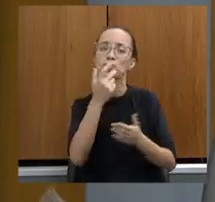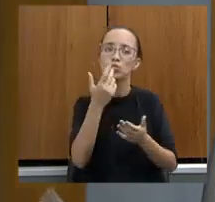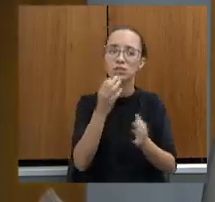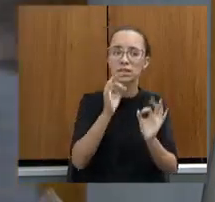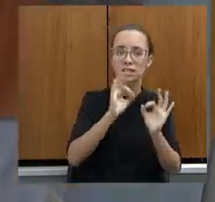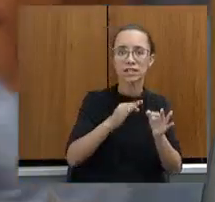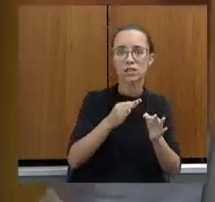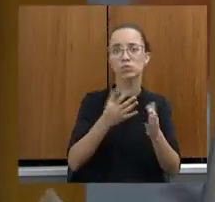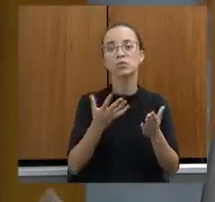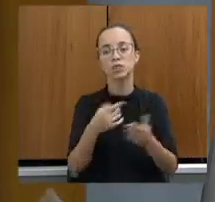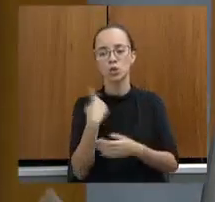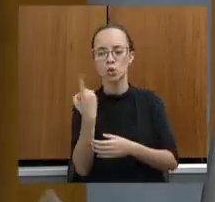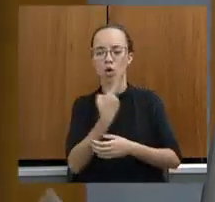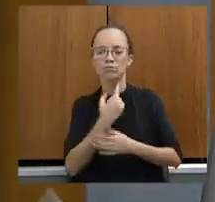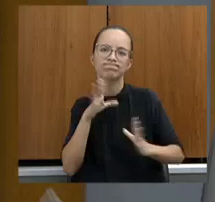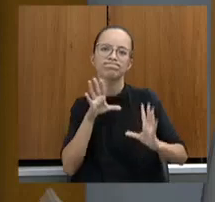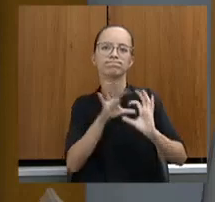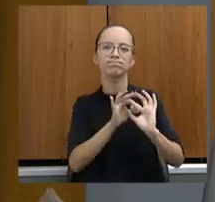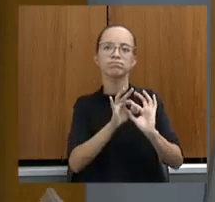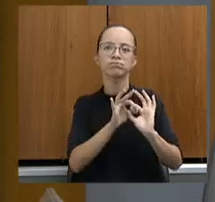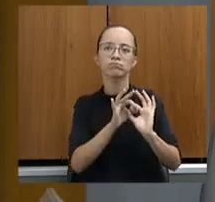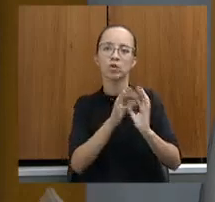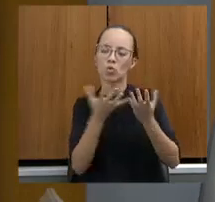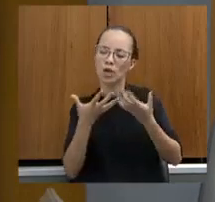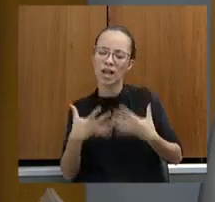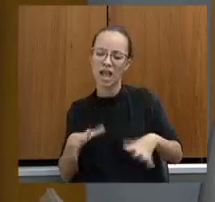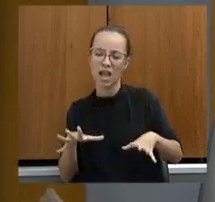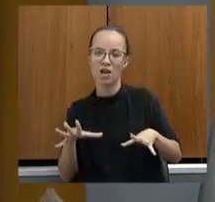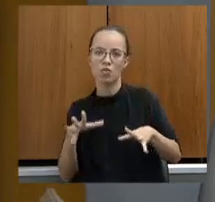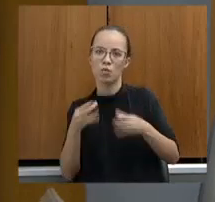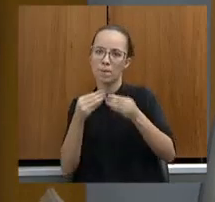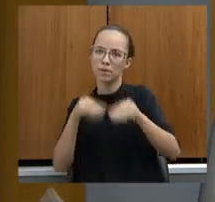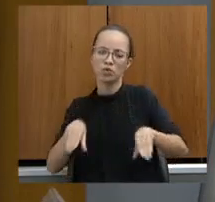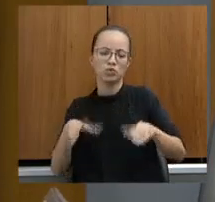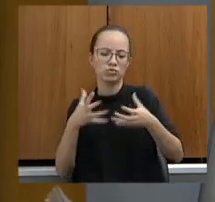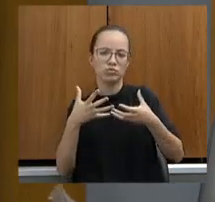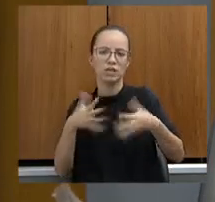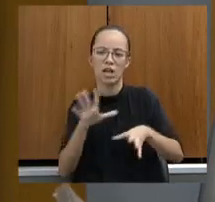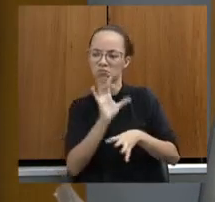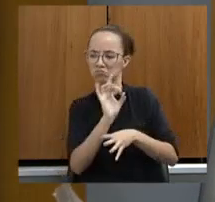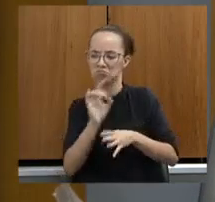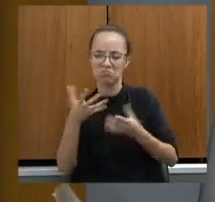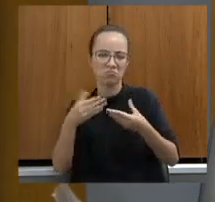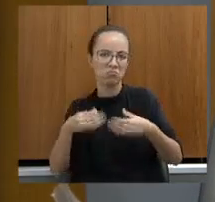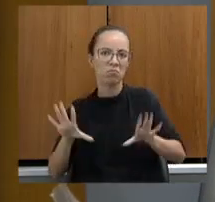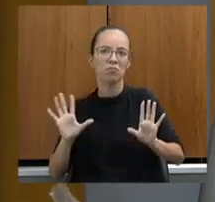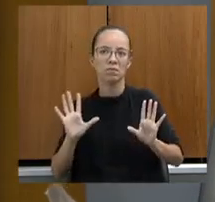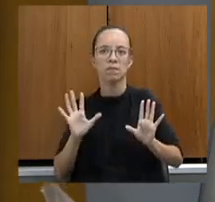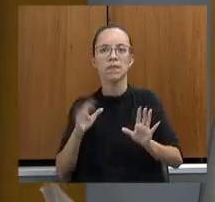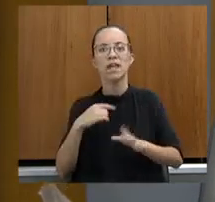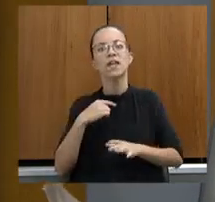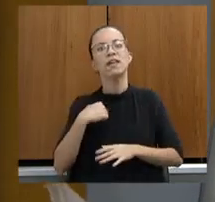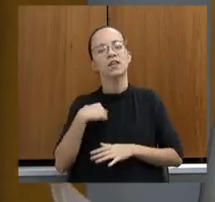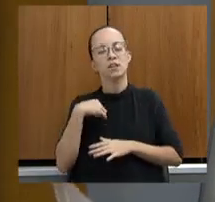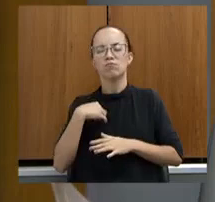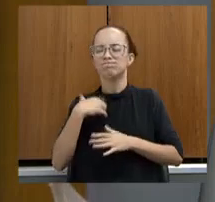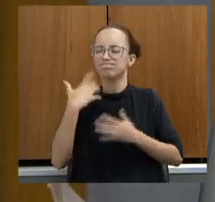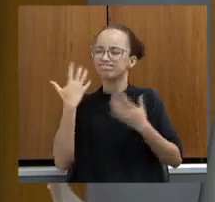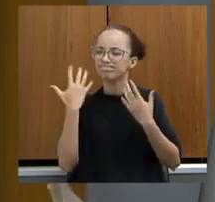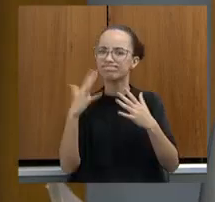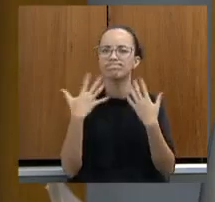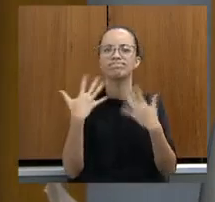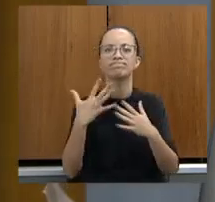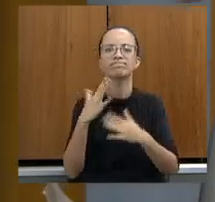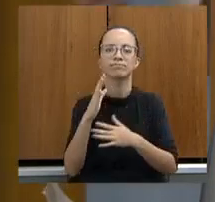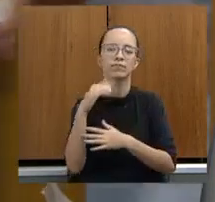nós nos unirmos não quero aqui prejuízo eleitoral para nenhum companheiro ou companheiro valorizo o trabalho da Beatriz que ela foi que